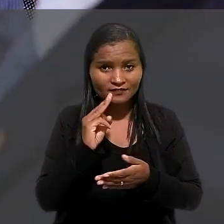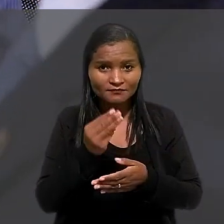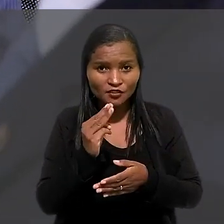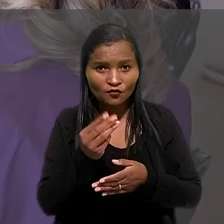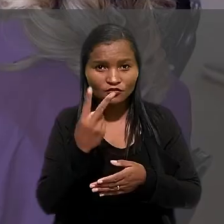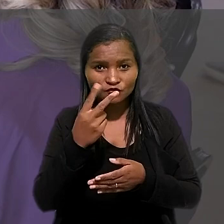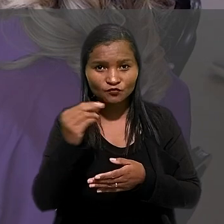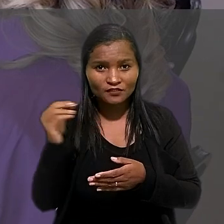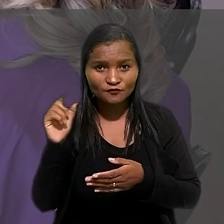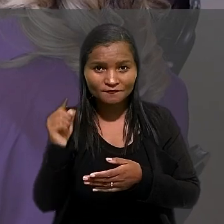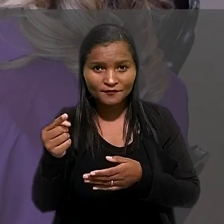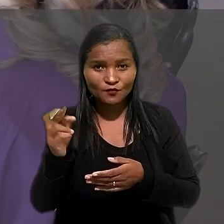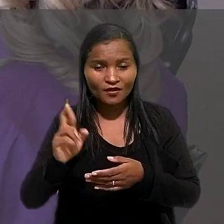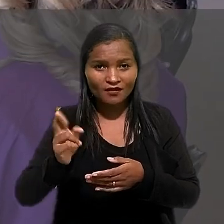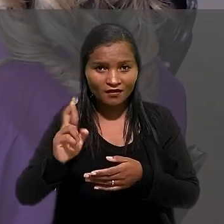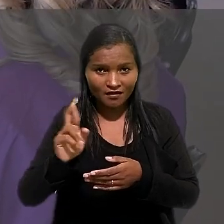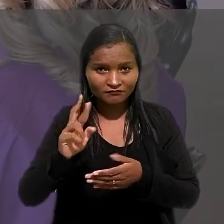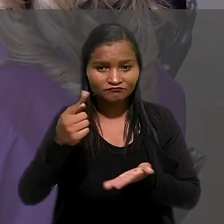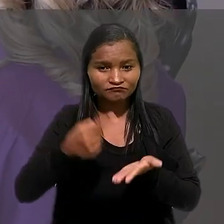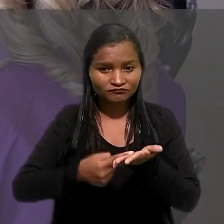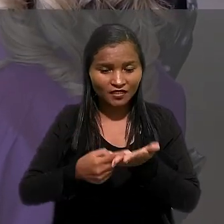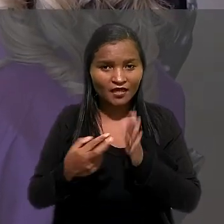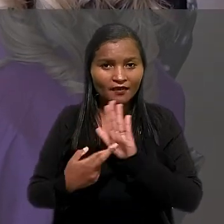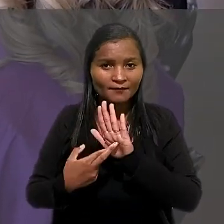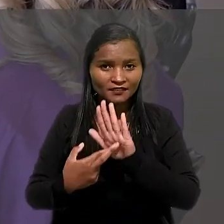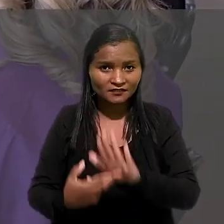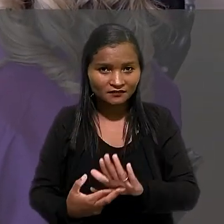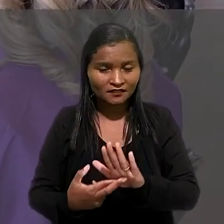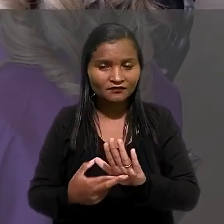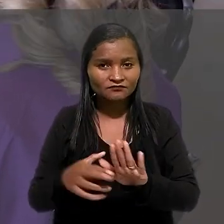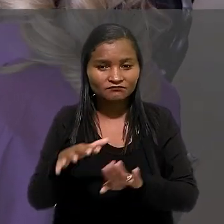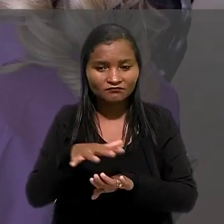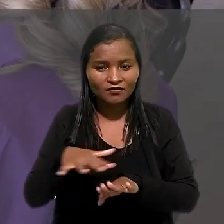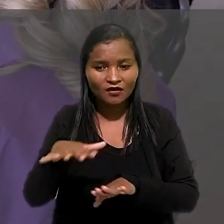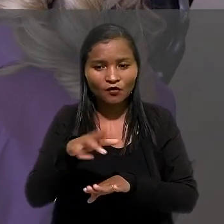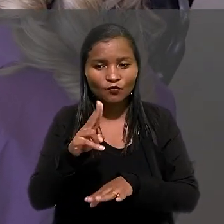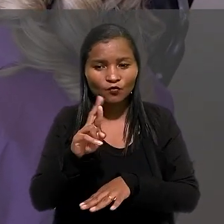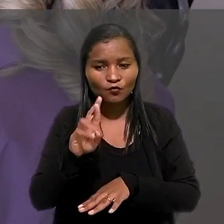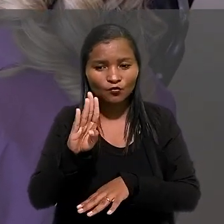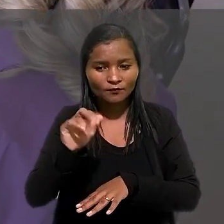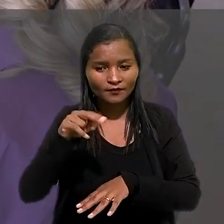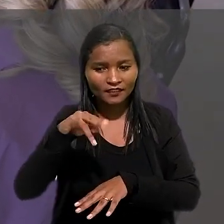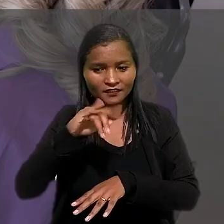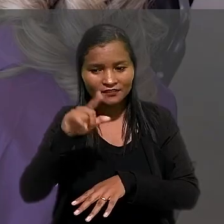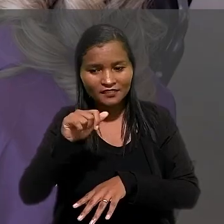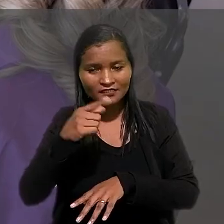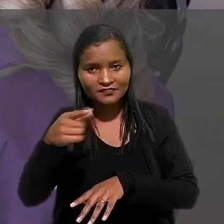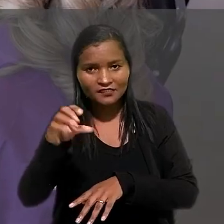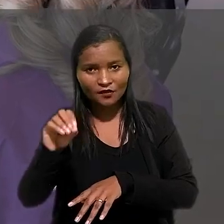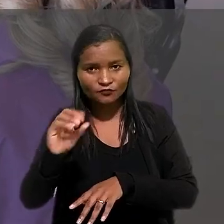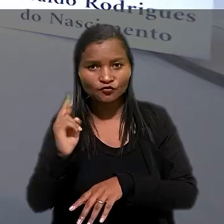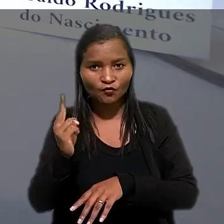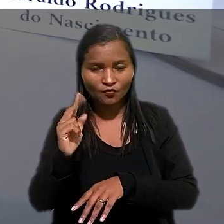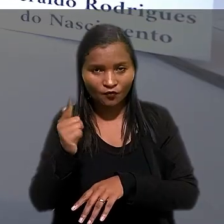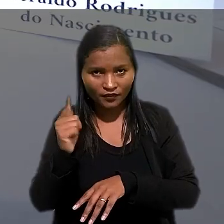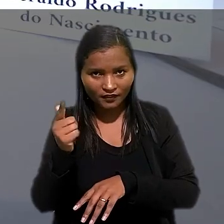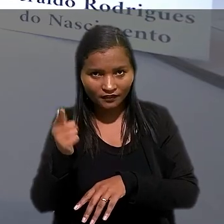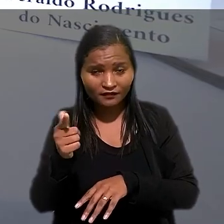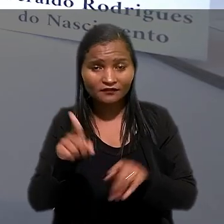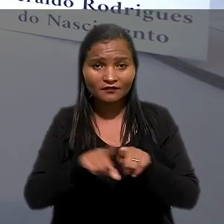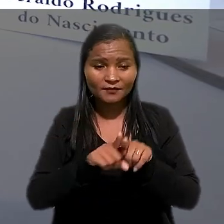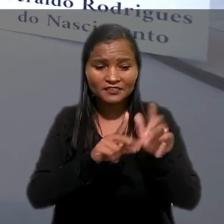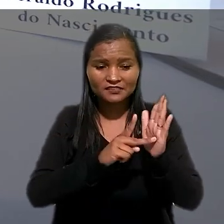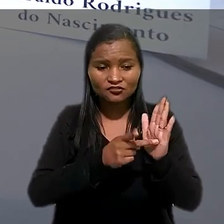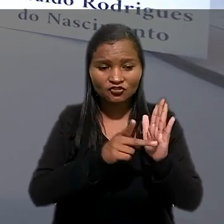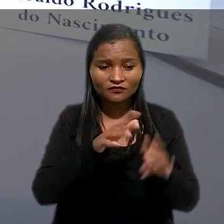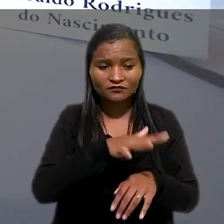R$ 3.200.000 e foi firmado entre representantes da Companhia de Urbanização de Goiânia e o Sindicato